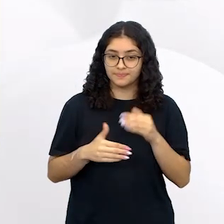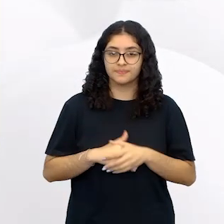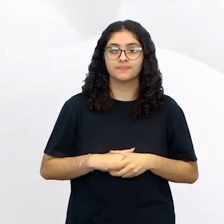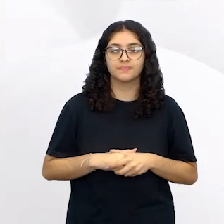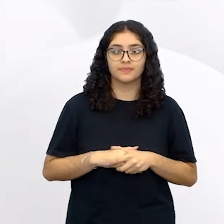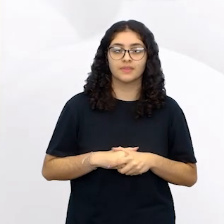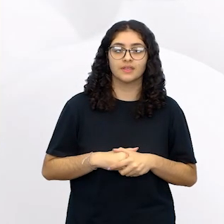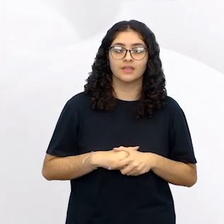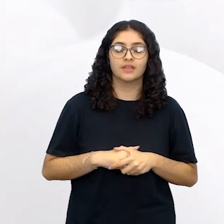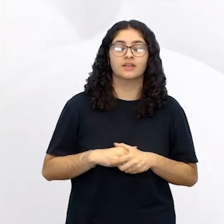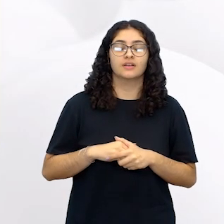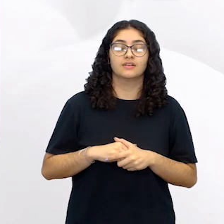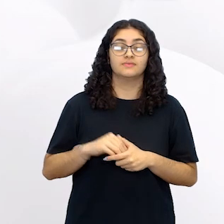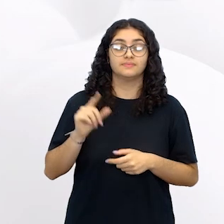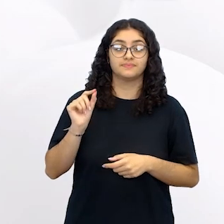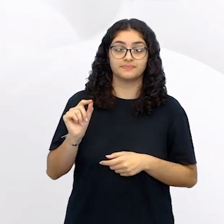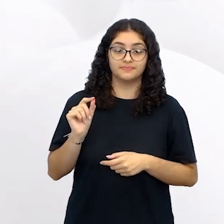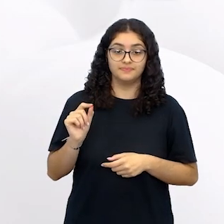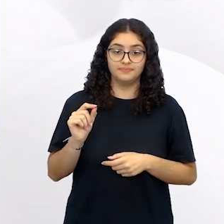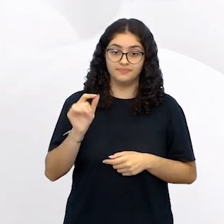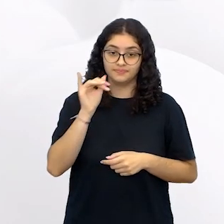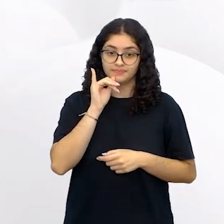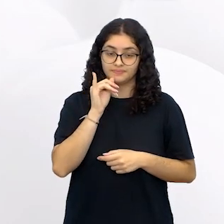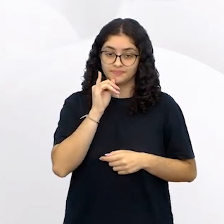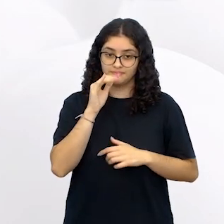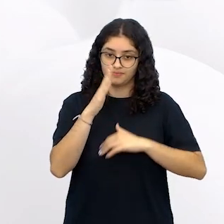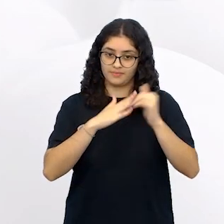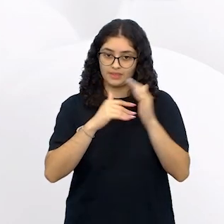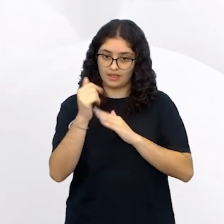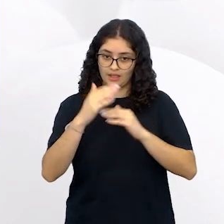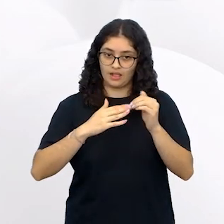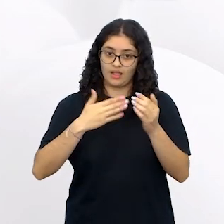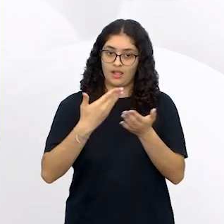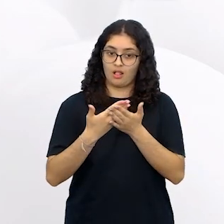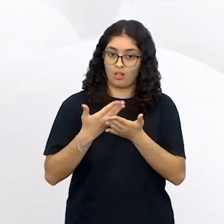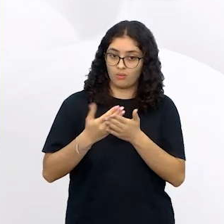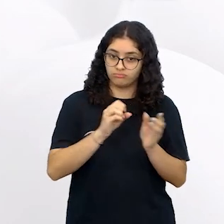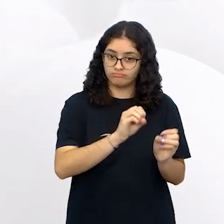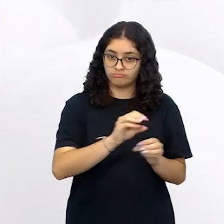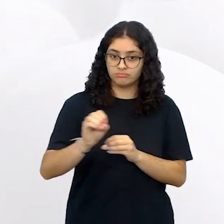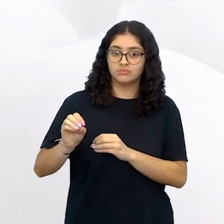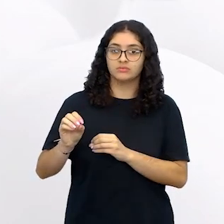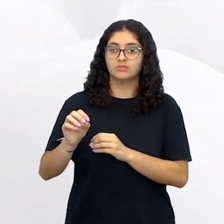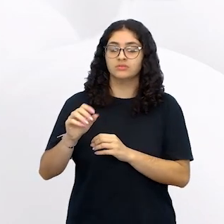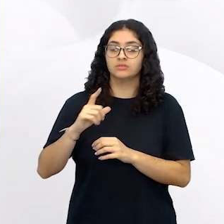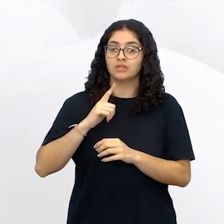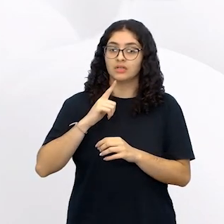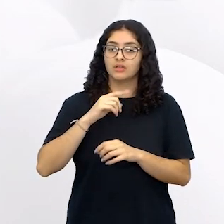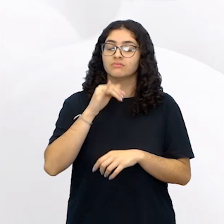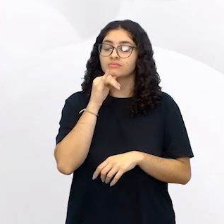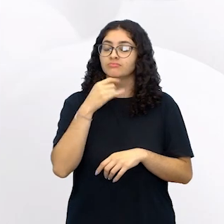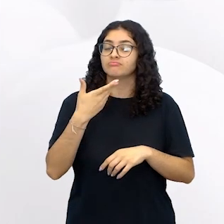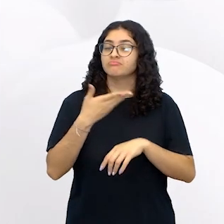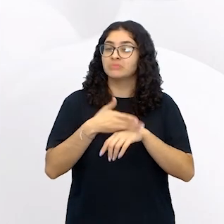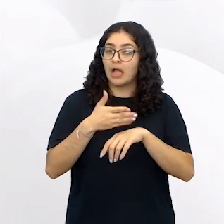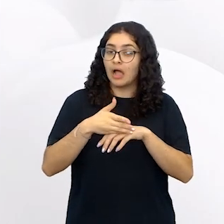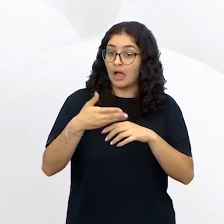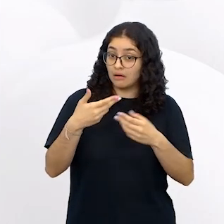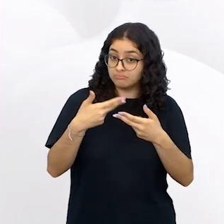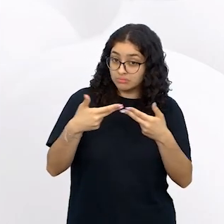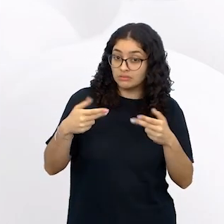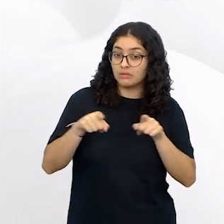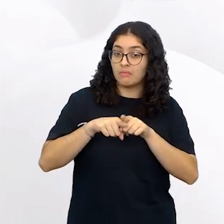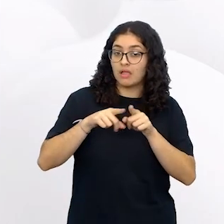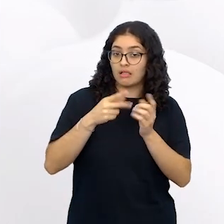eu pegando na prática de aula, educação integral mais o desenho universal, na